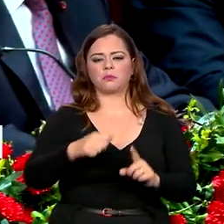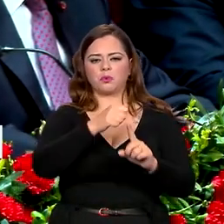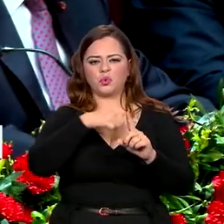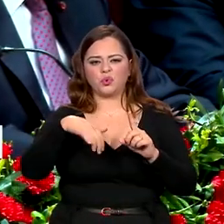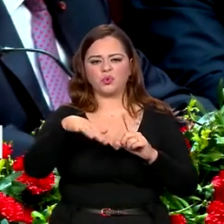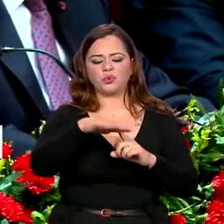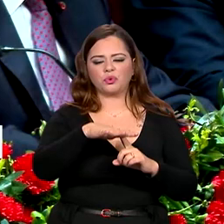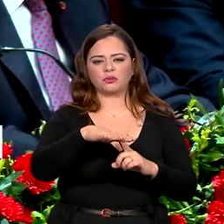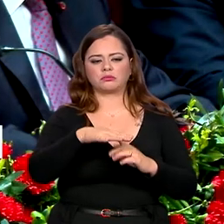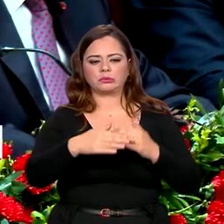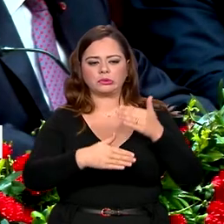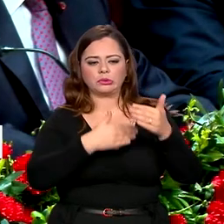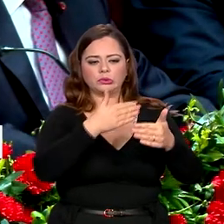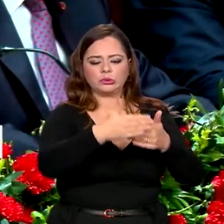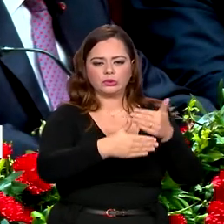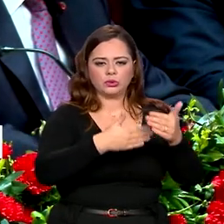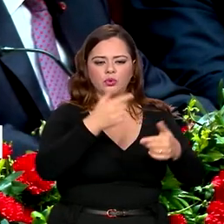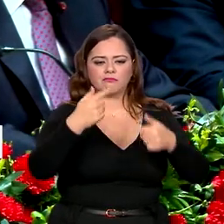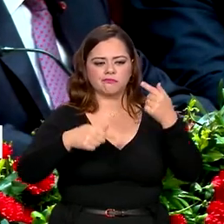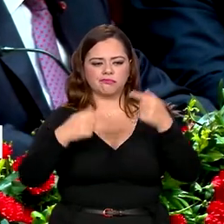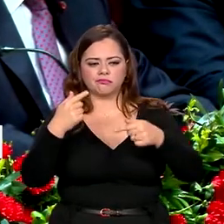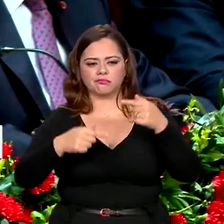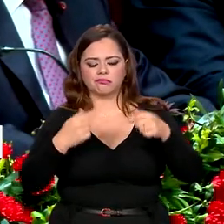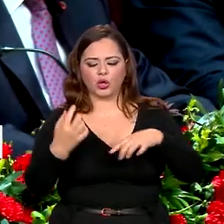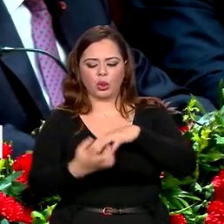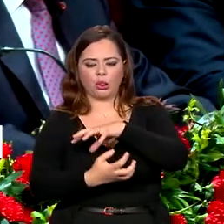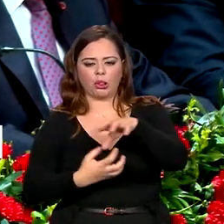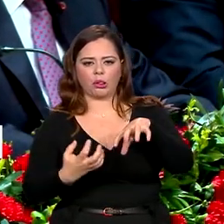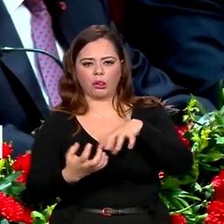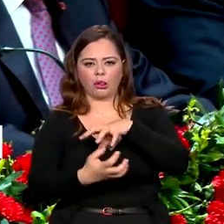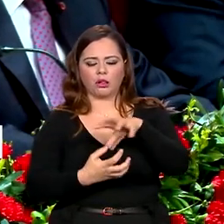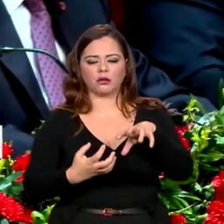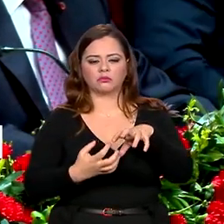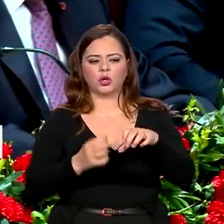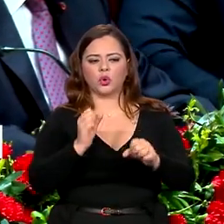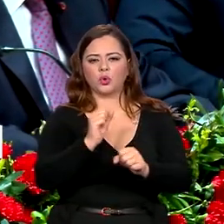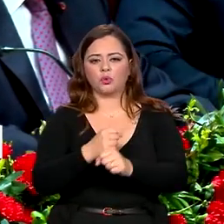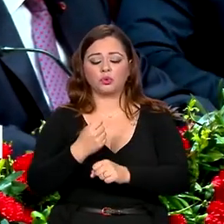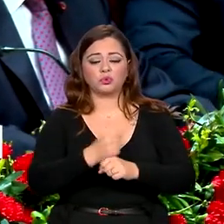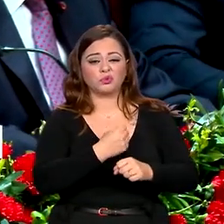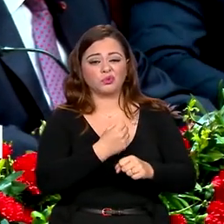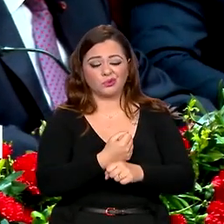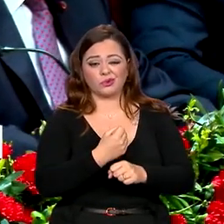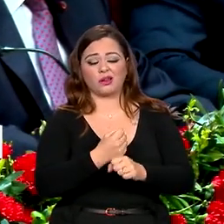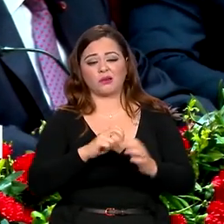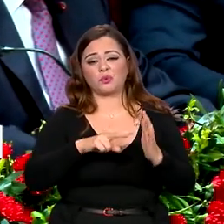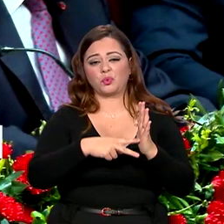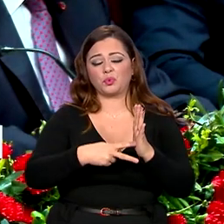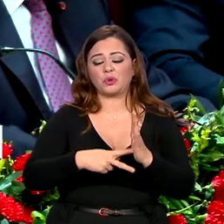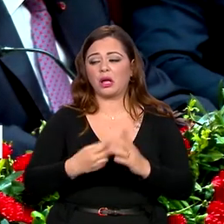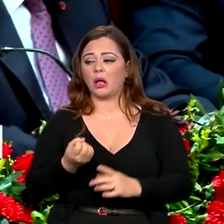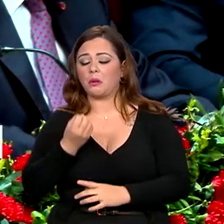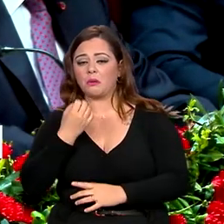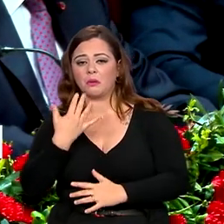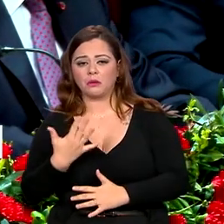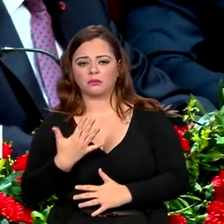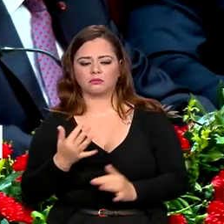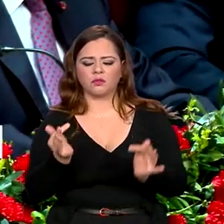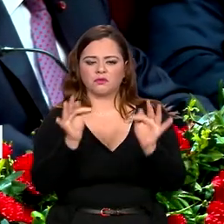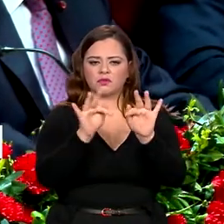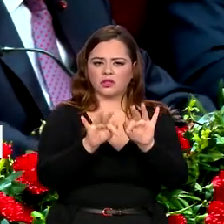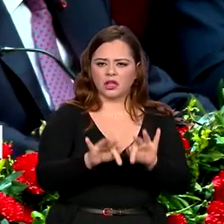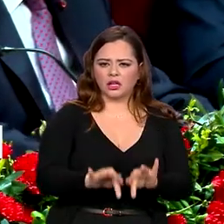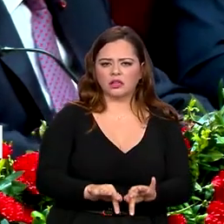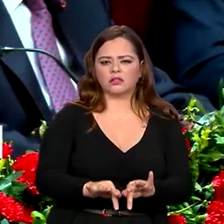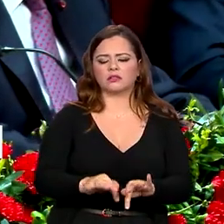passo, revitalizando o movimento sindical, construímos um partido de base popular. Encerramos os